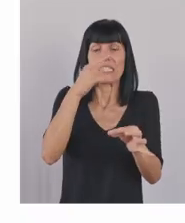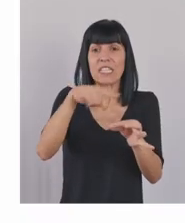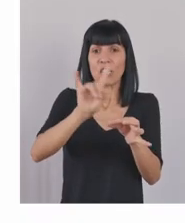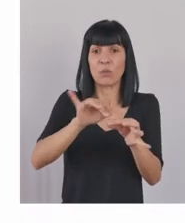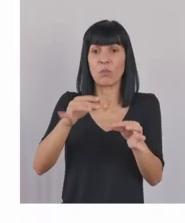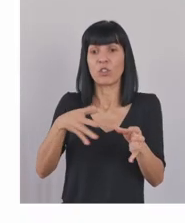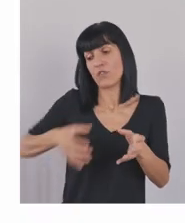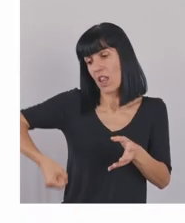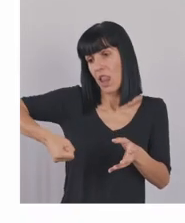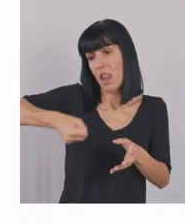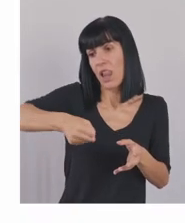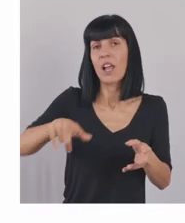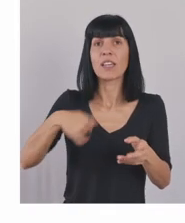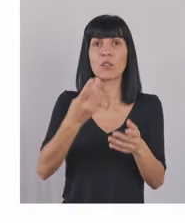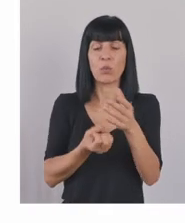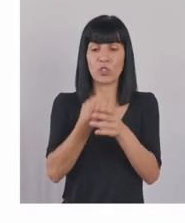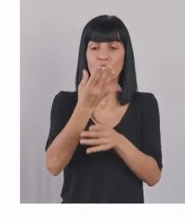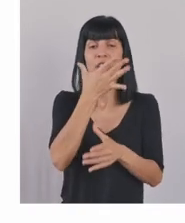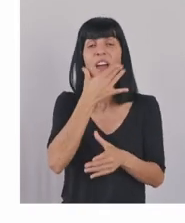azeitona para o lagar e faço azeite.